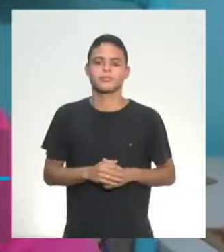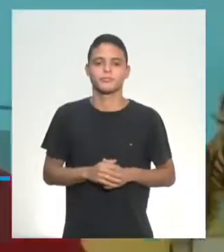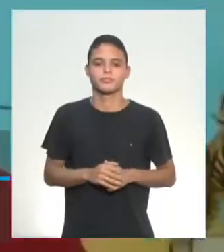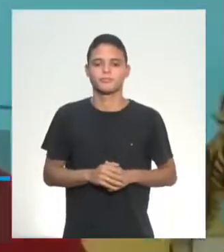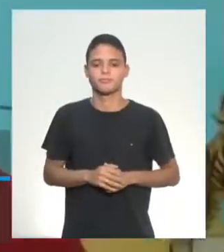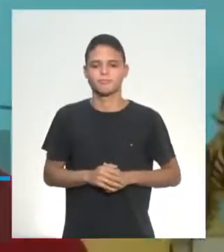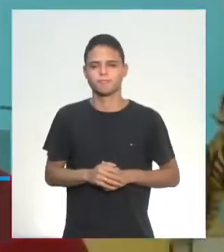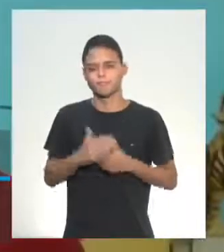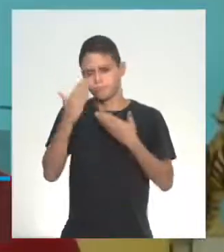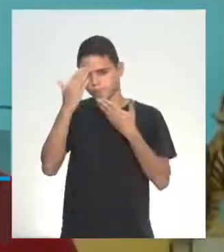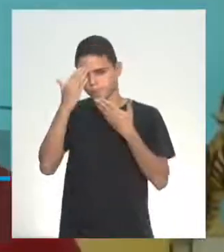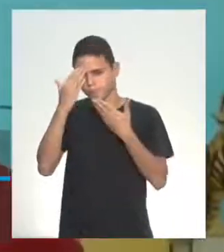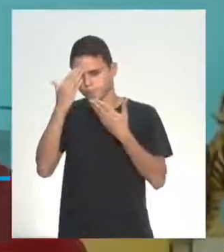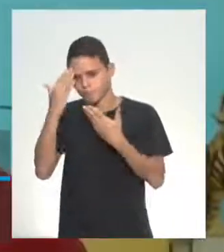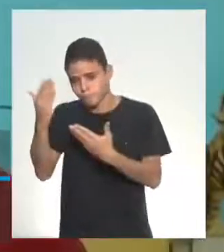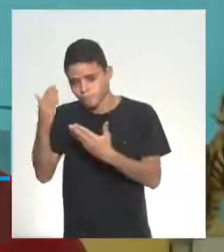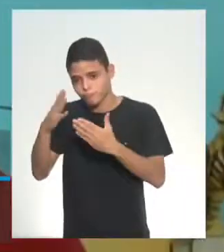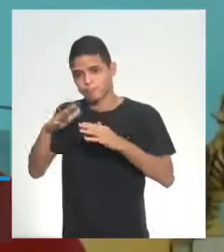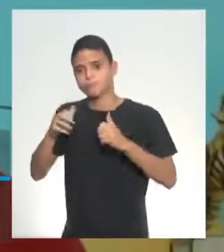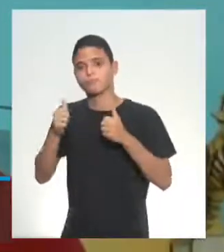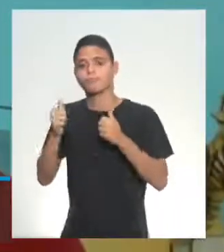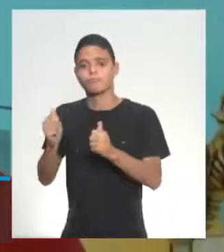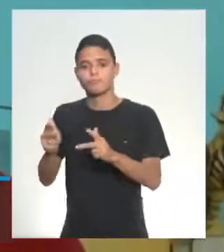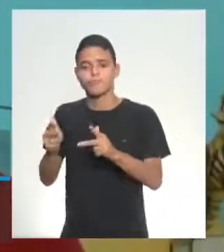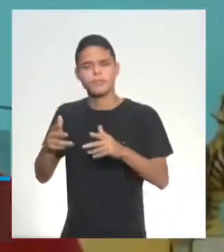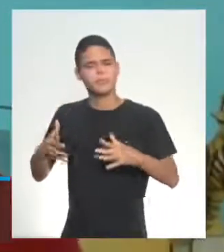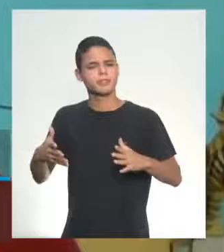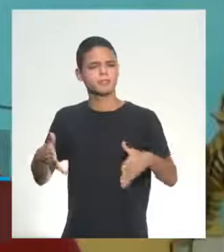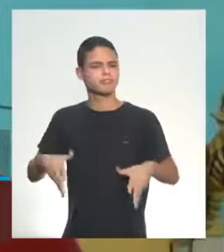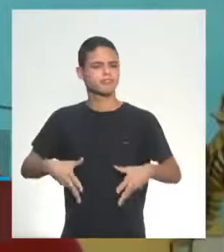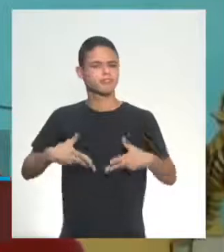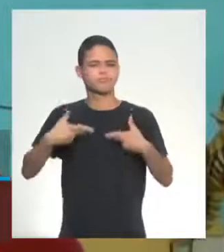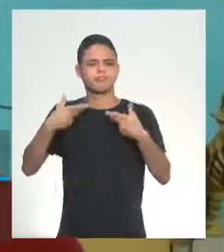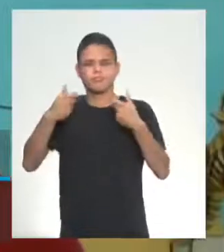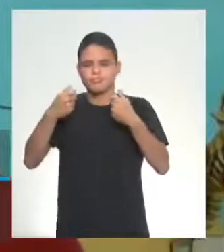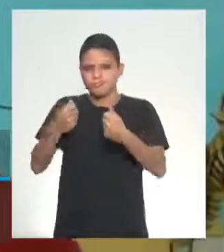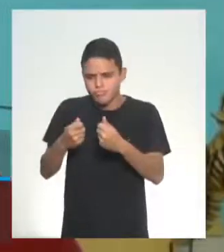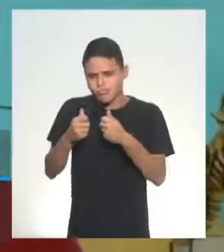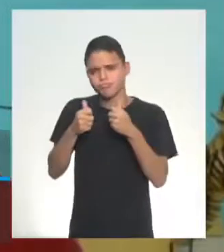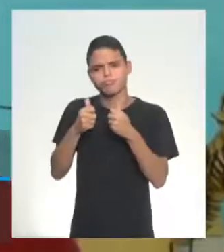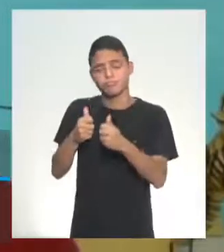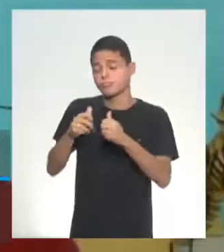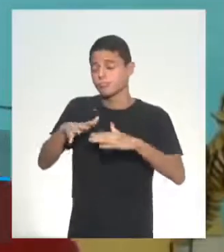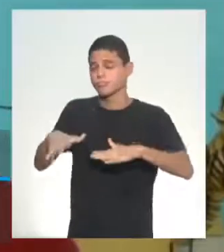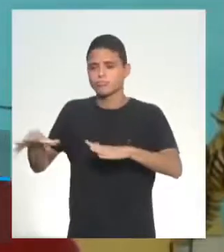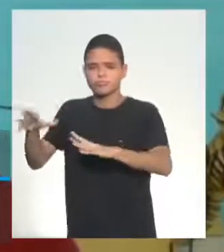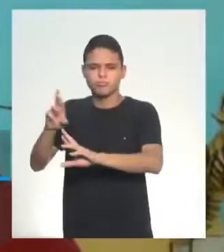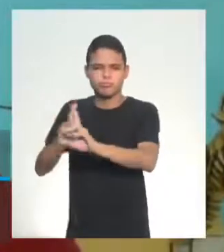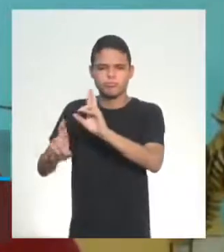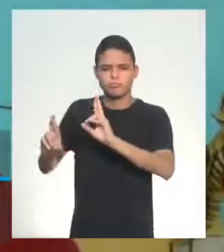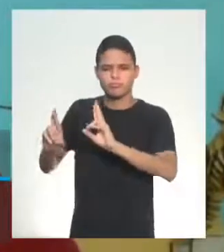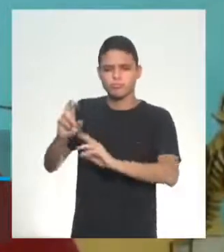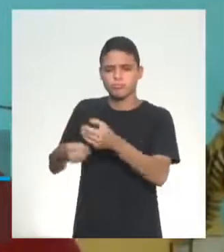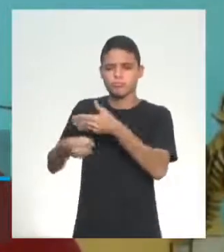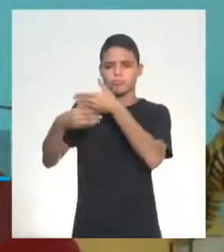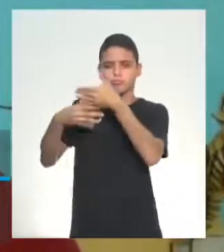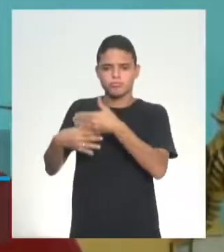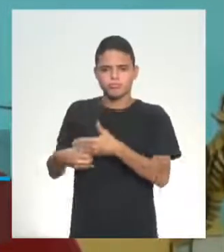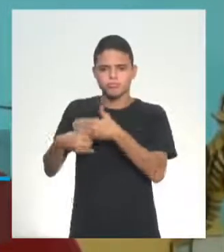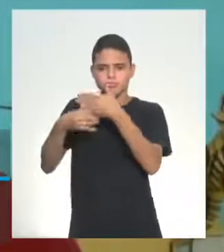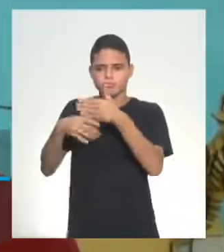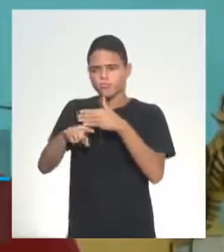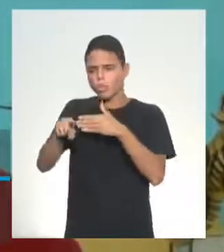Muito obrigado, professor Rodrigo. Fantástica a interação. Sempre a gente conta com muito carinho dos nossos